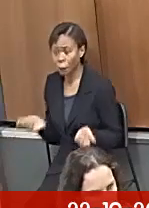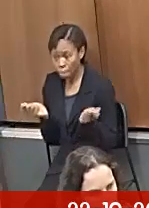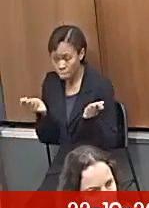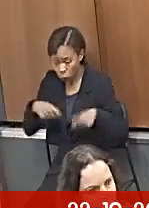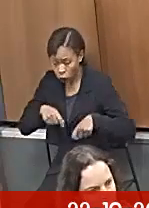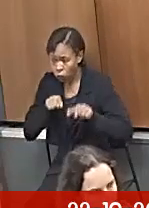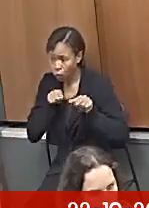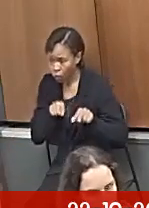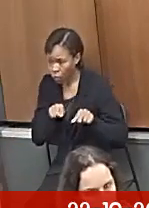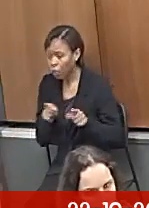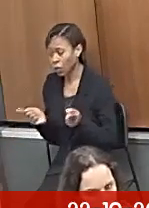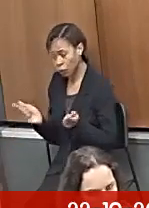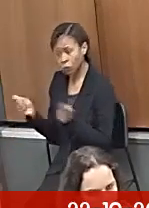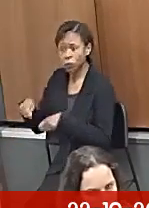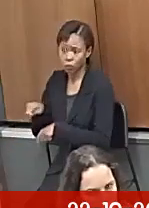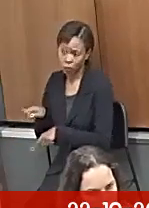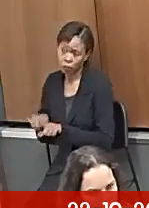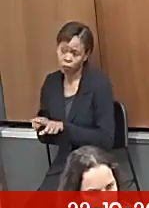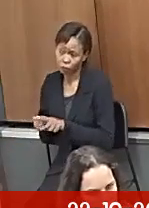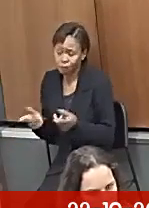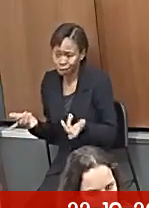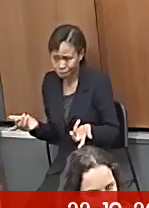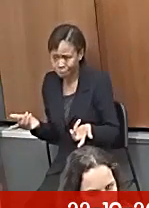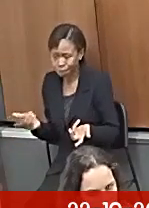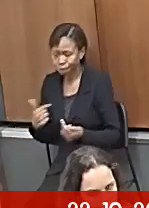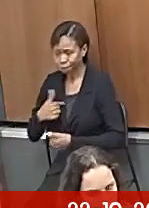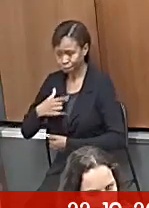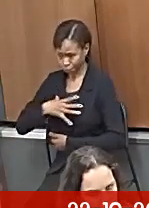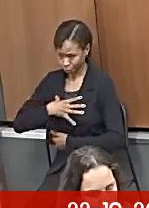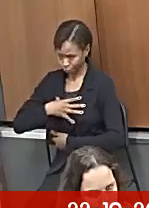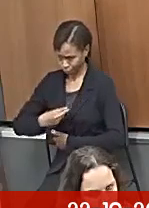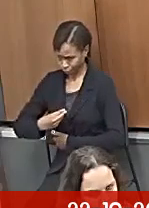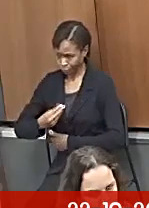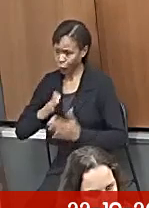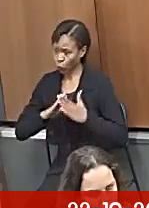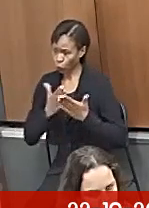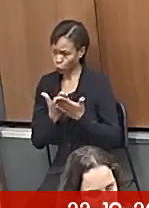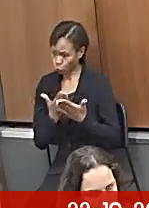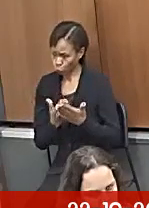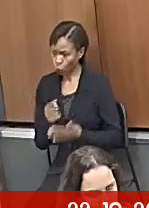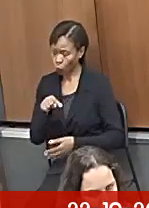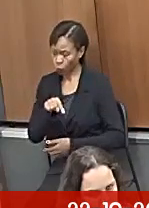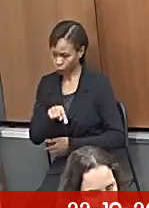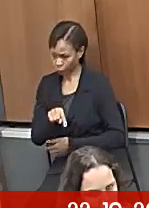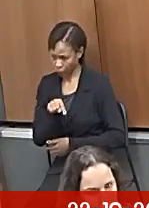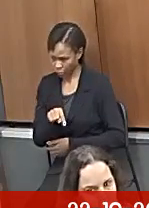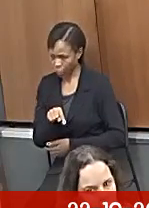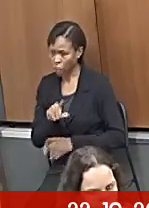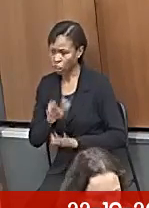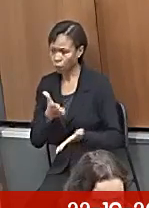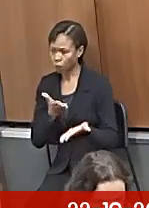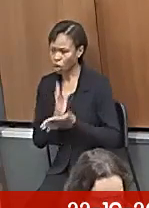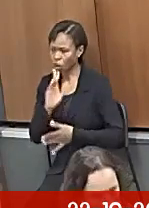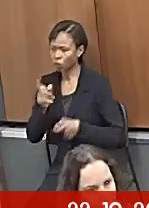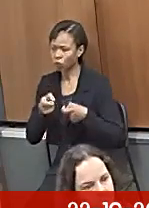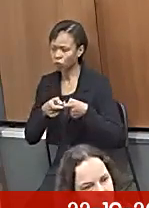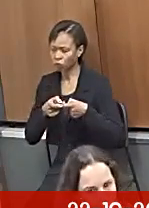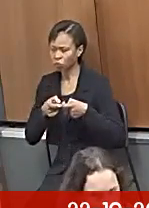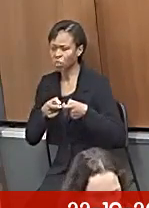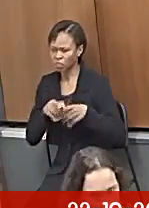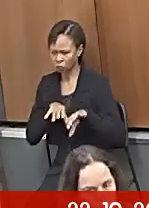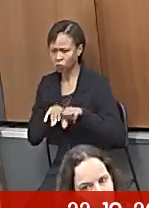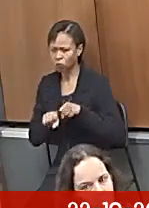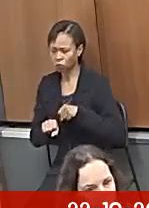para todos. O meu filho, que estudou no Imaculada, passou em medicina. Então, é